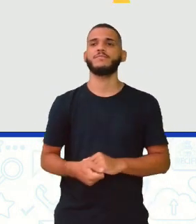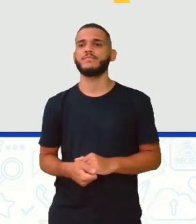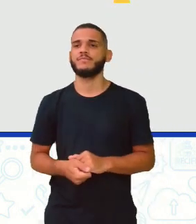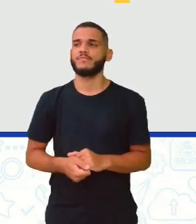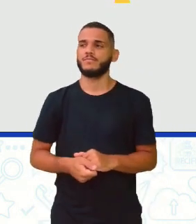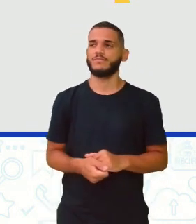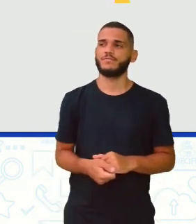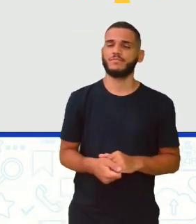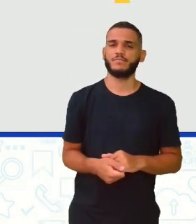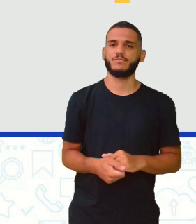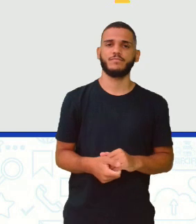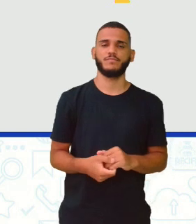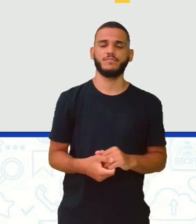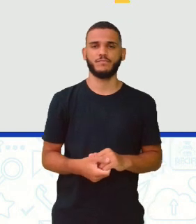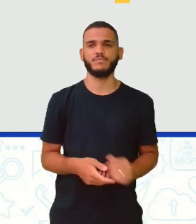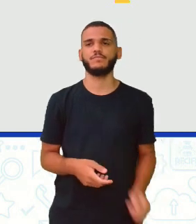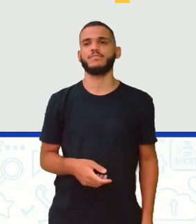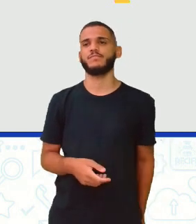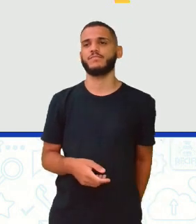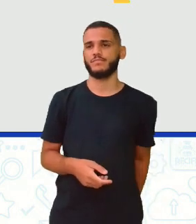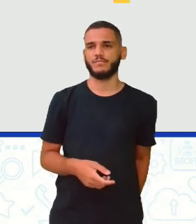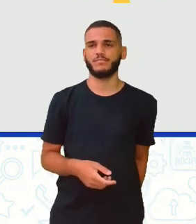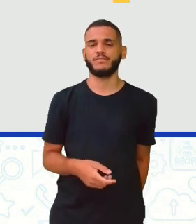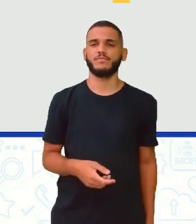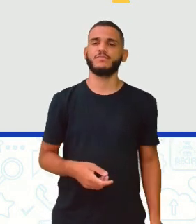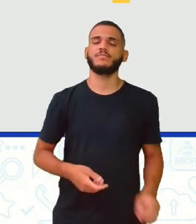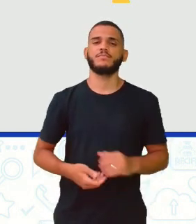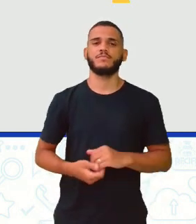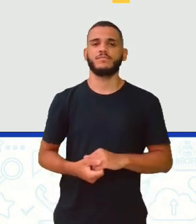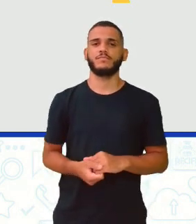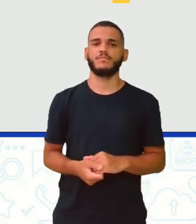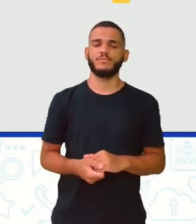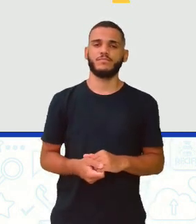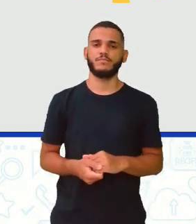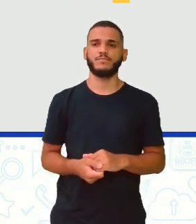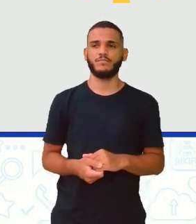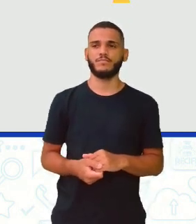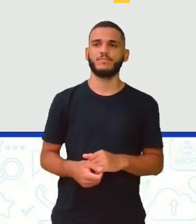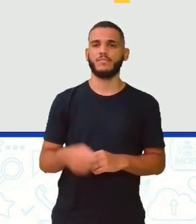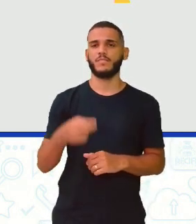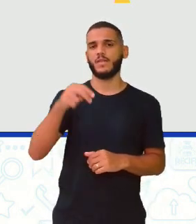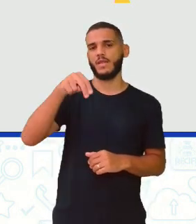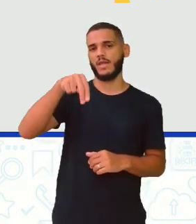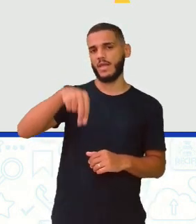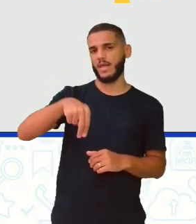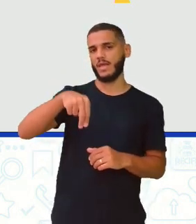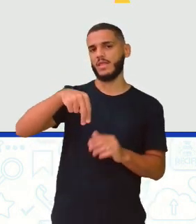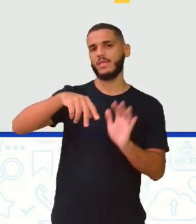4 duas vezes é a figura 3. Então, o n menos